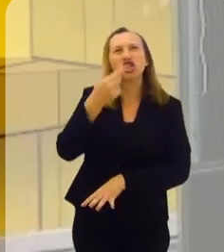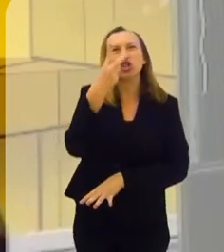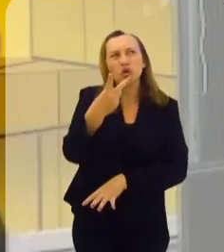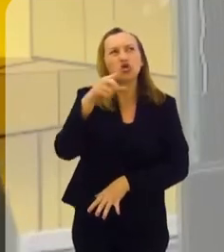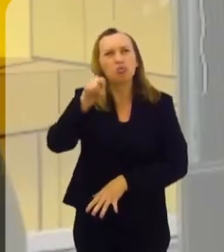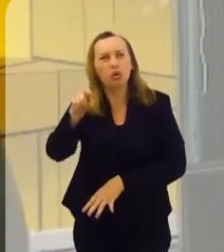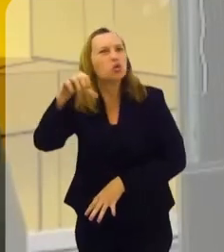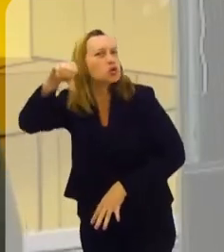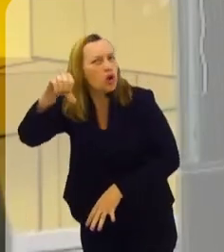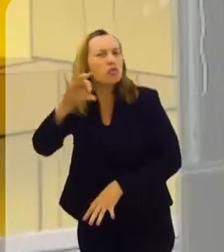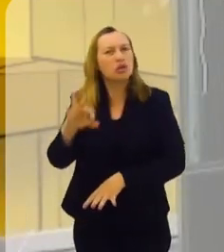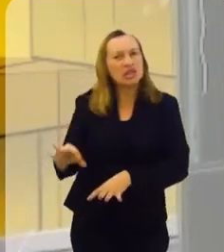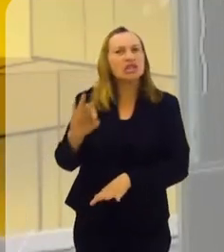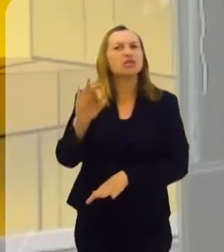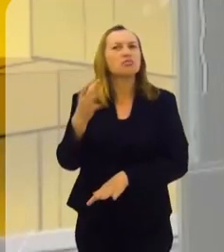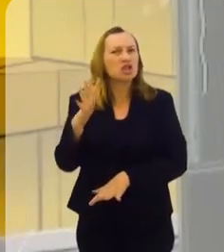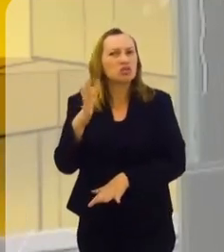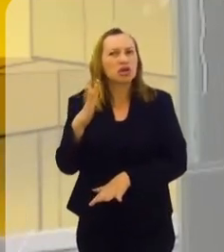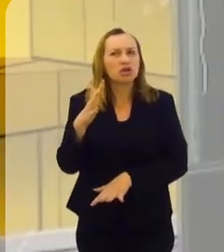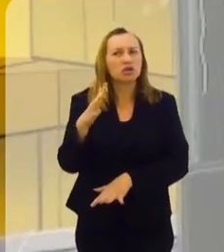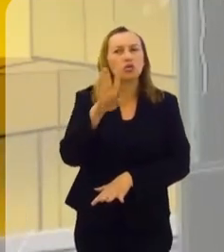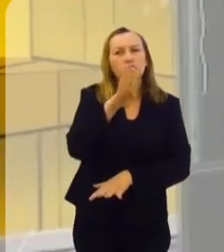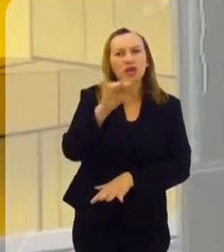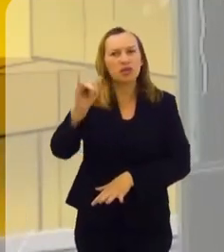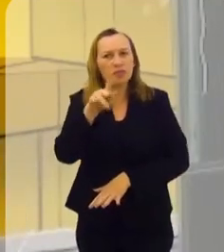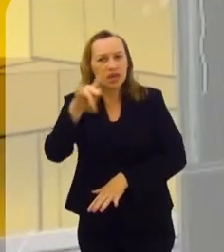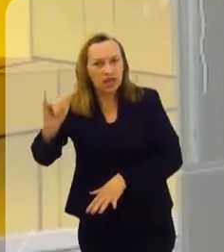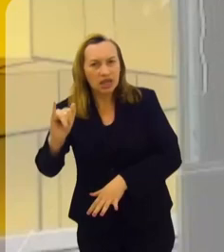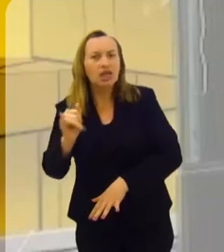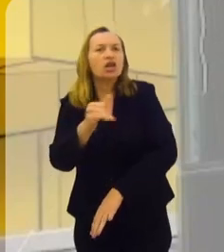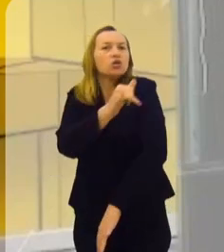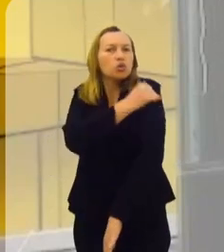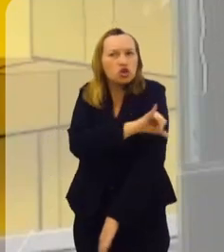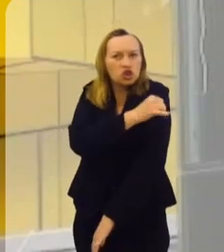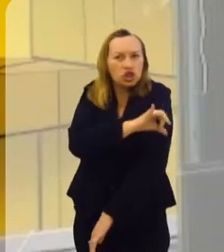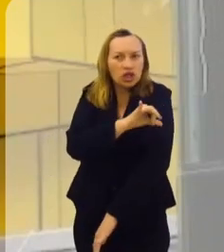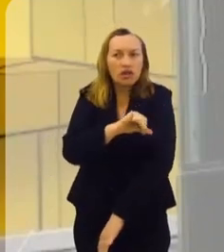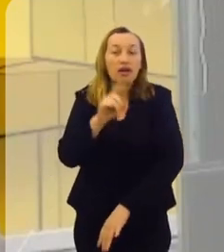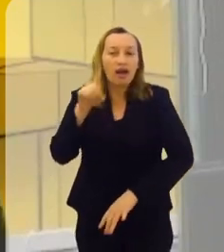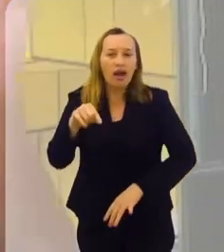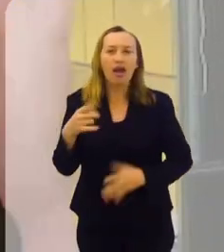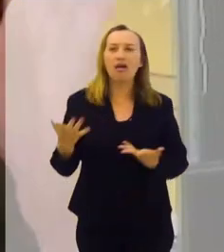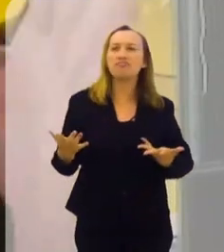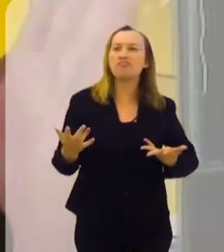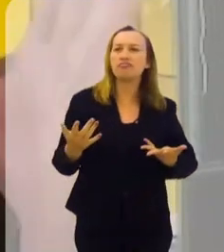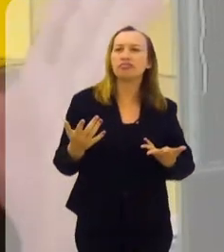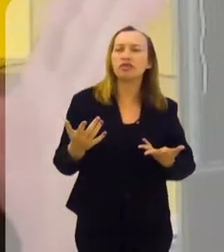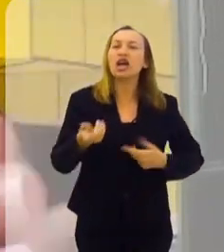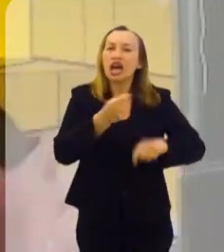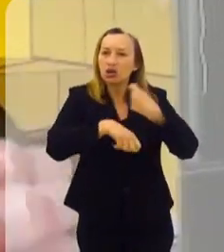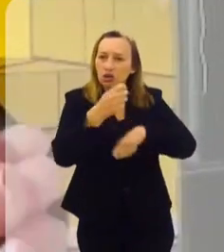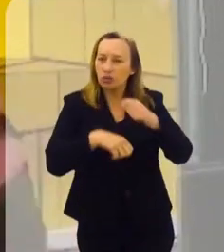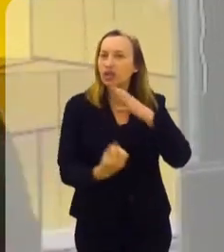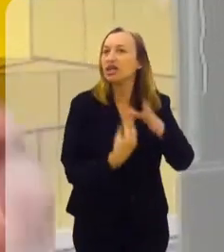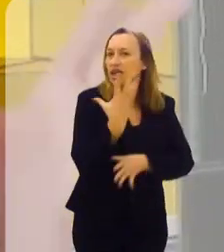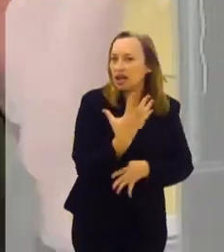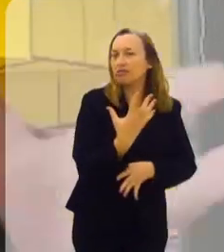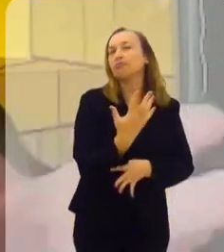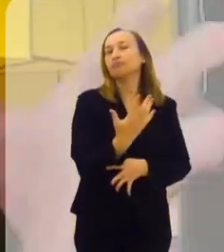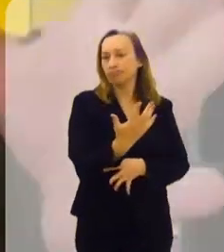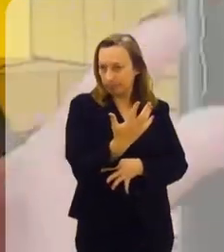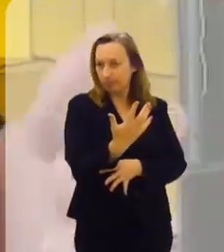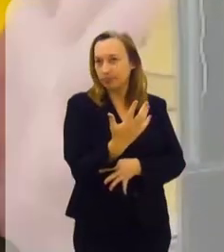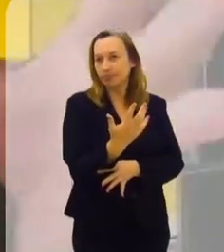que é 2,9% mais ou menos do PIB do Rio de Janeiro, ele é da economia